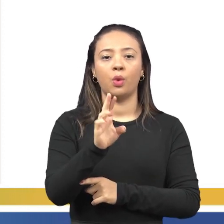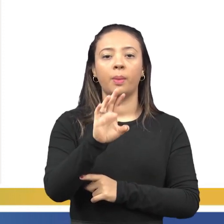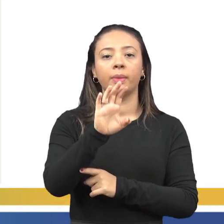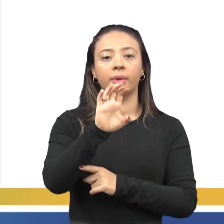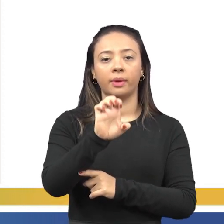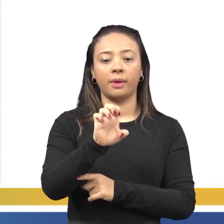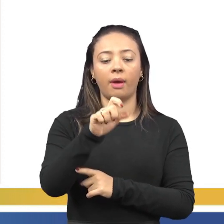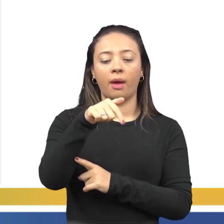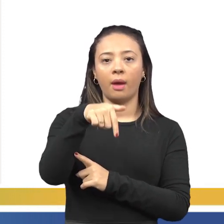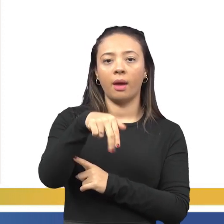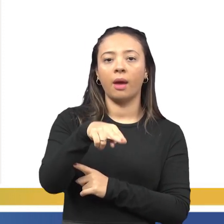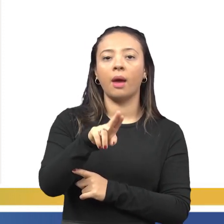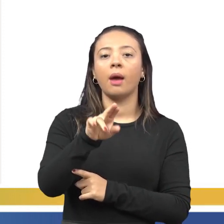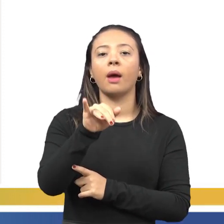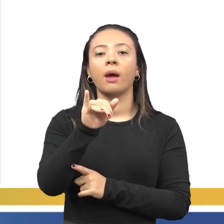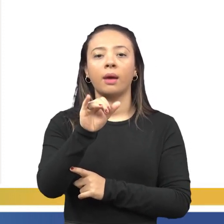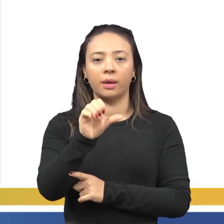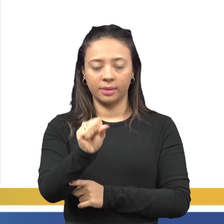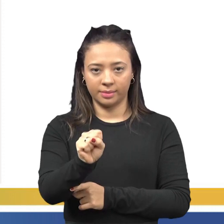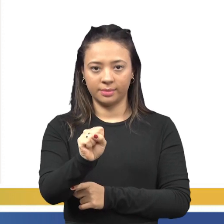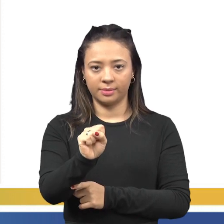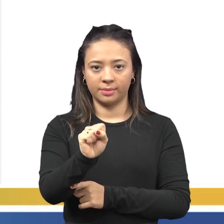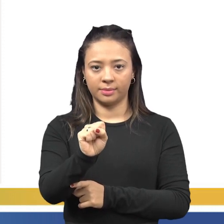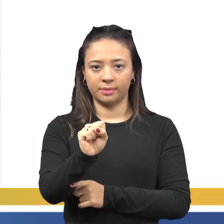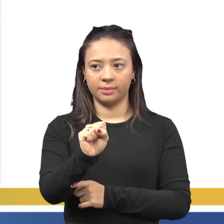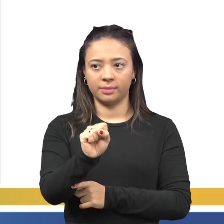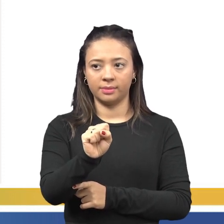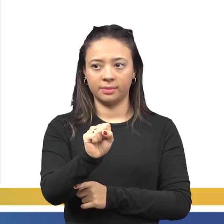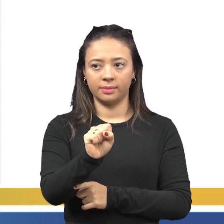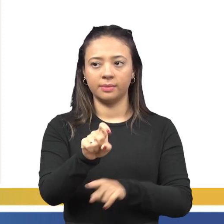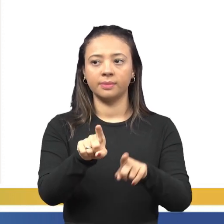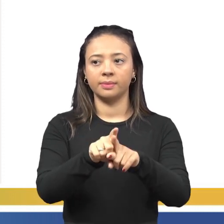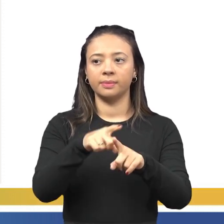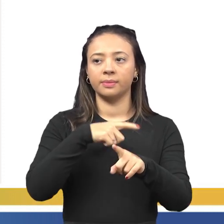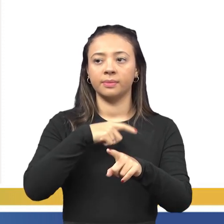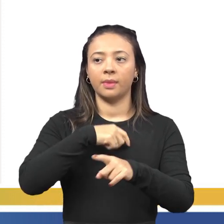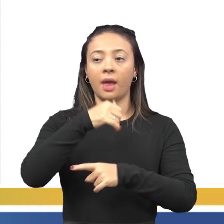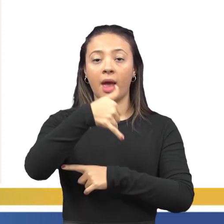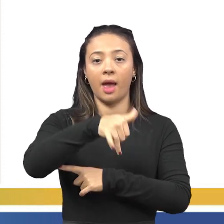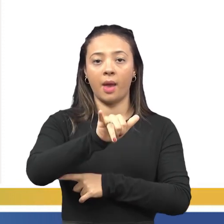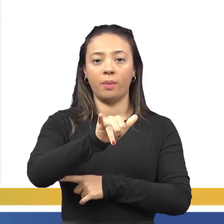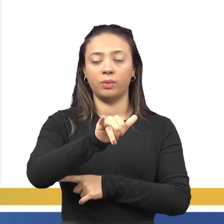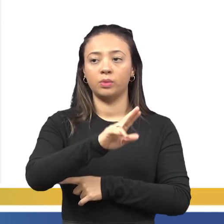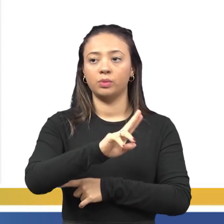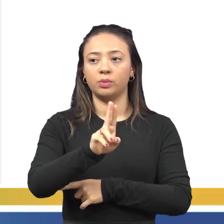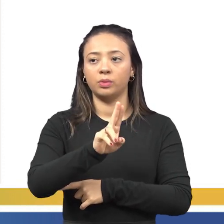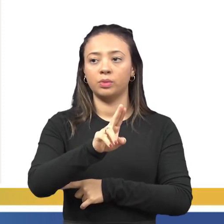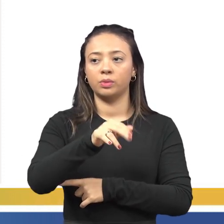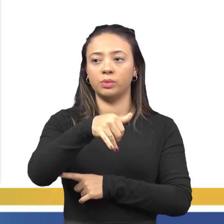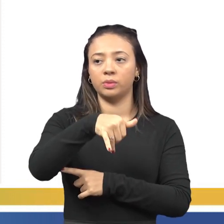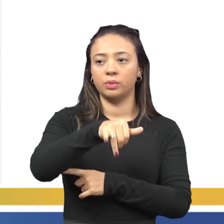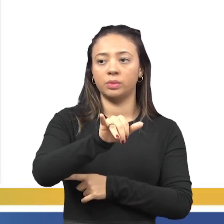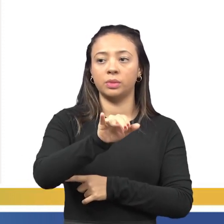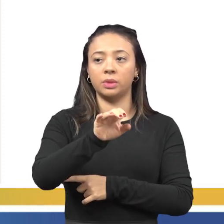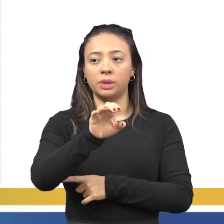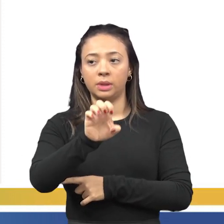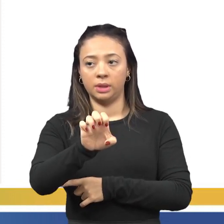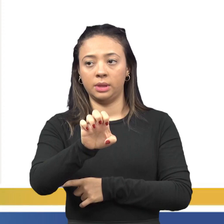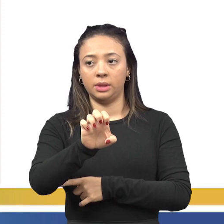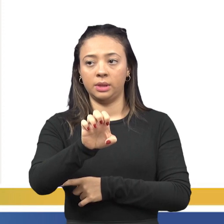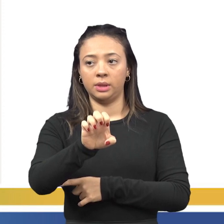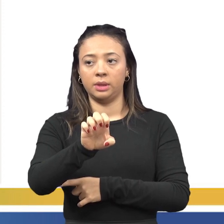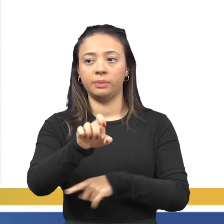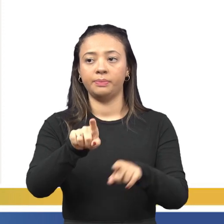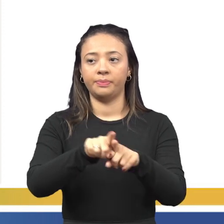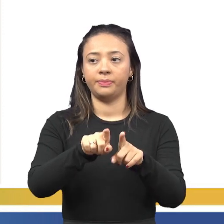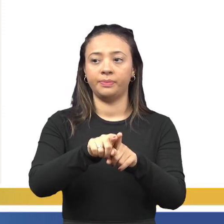Como, por exemplo, a palavra táxi, certo? Eu tenho a Y, certo? Que pronuncia como I, como io, certo? E, por